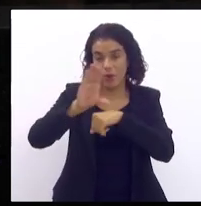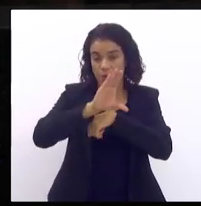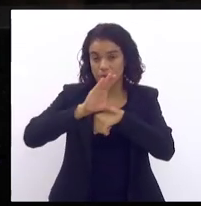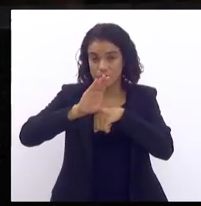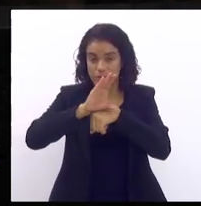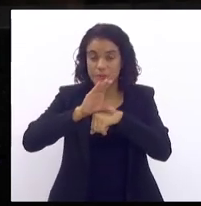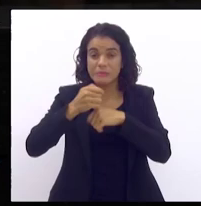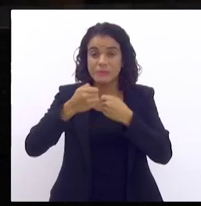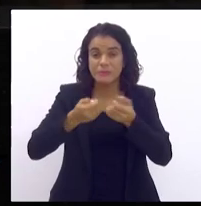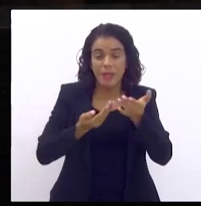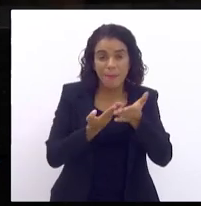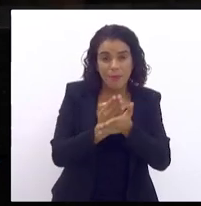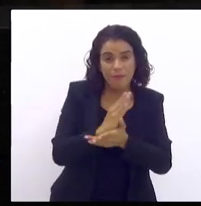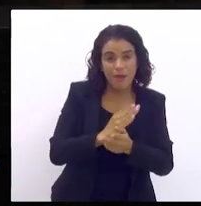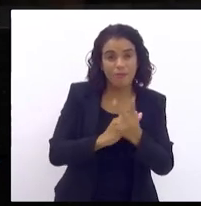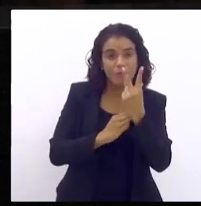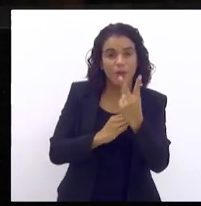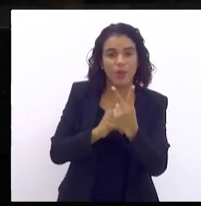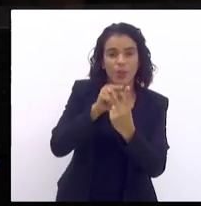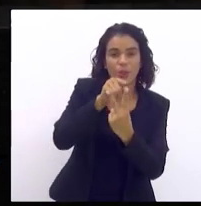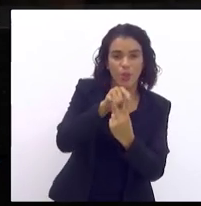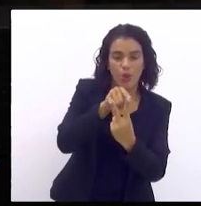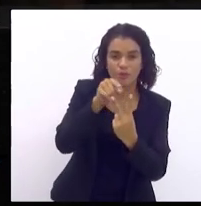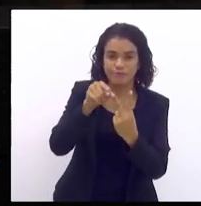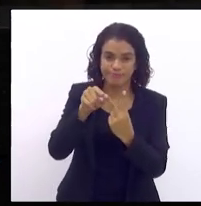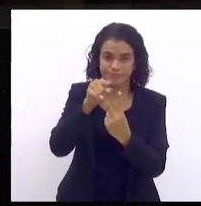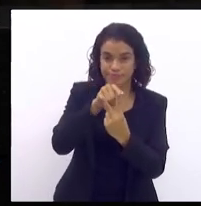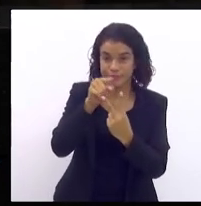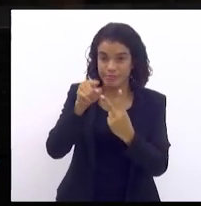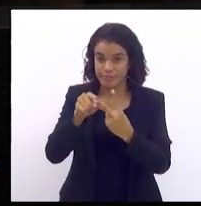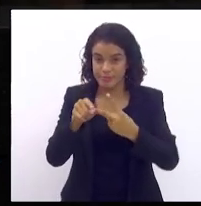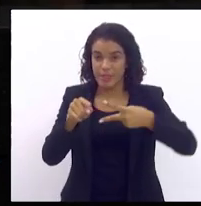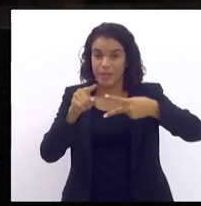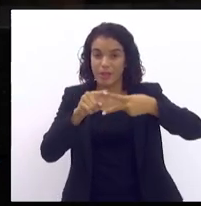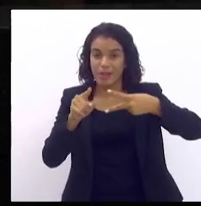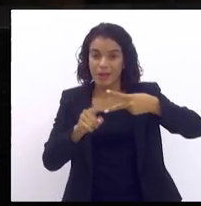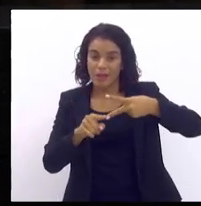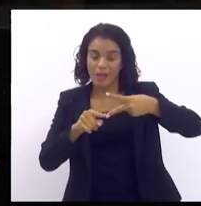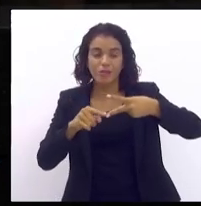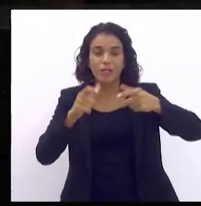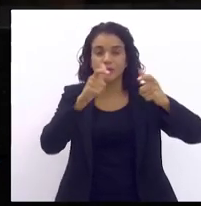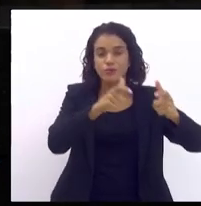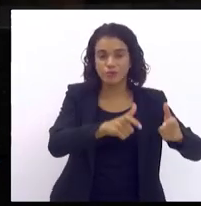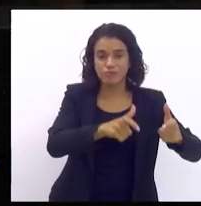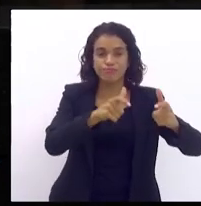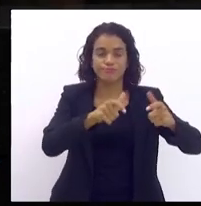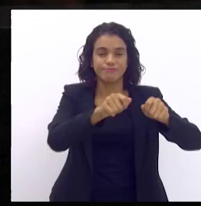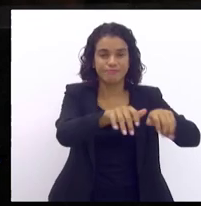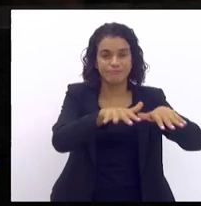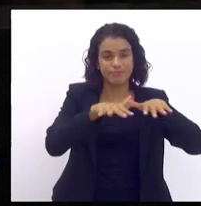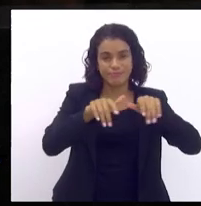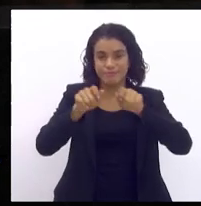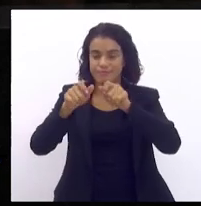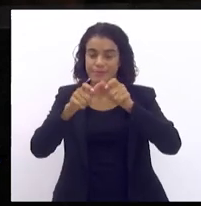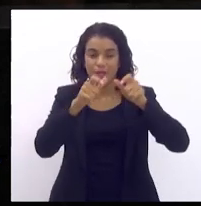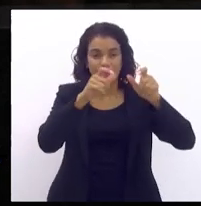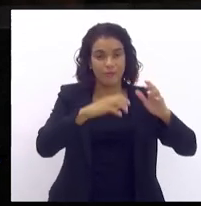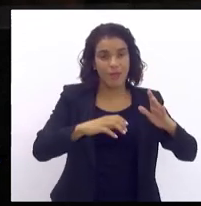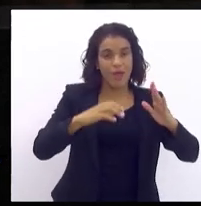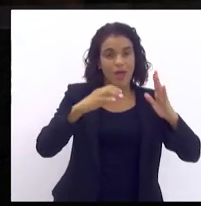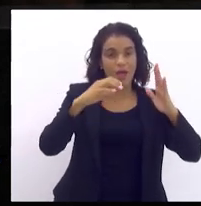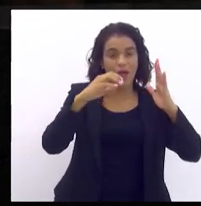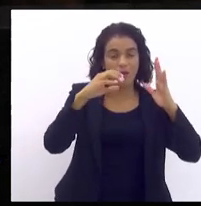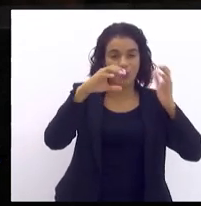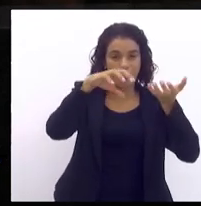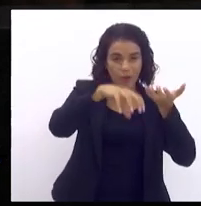que ser aprovada em 2 turnos, nas 2 casas legislativas do Congresso Nacional,